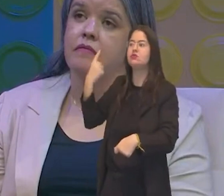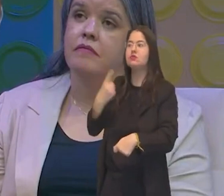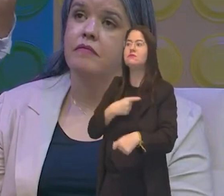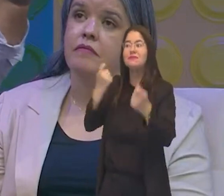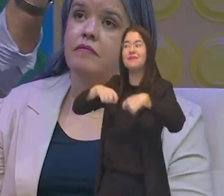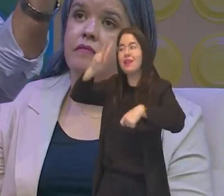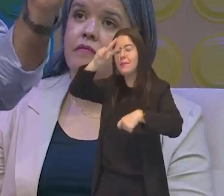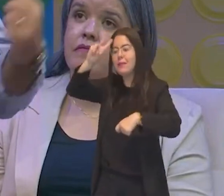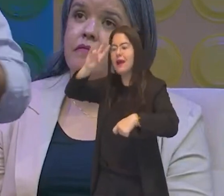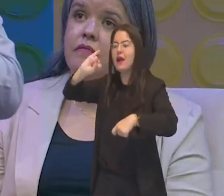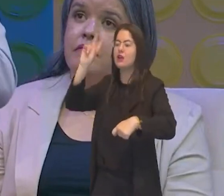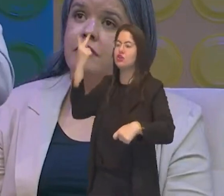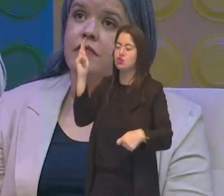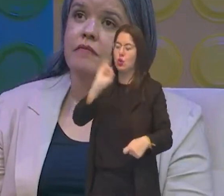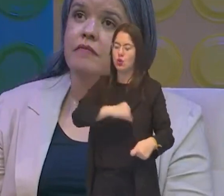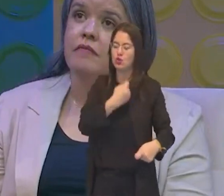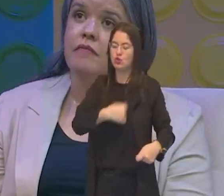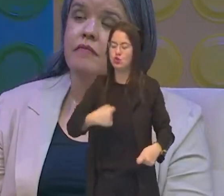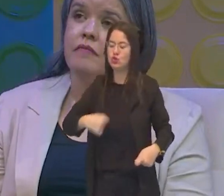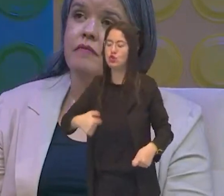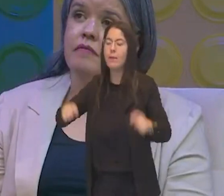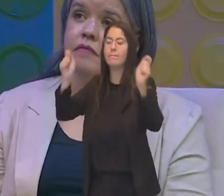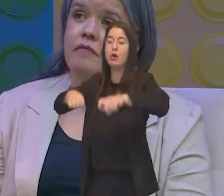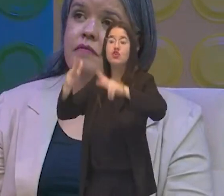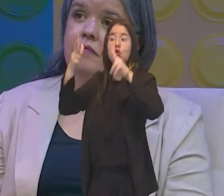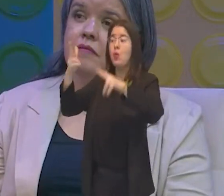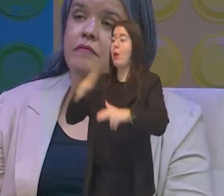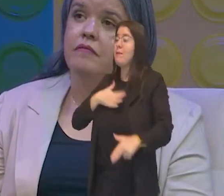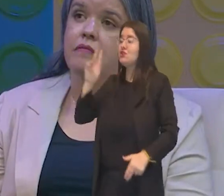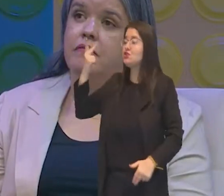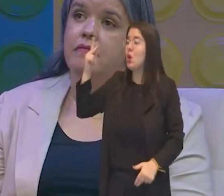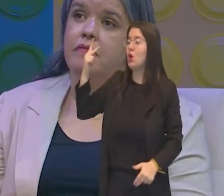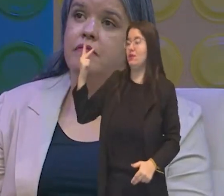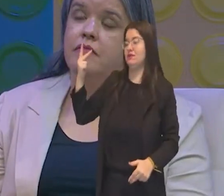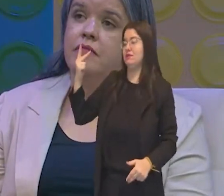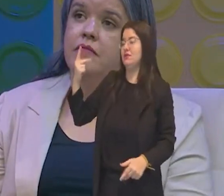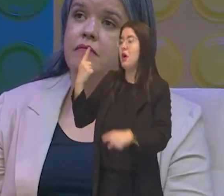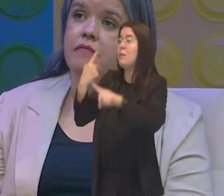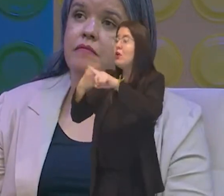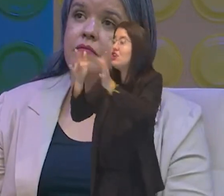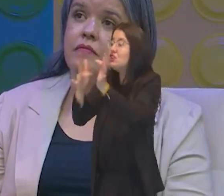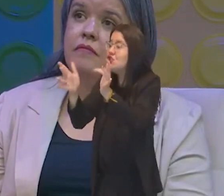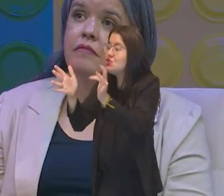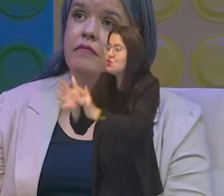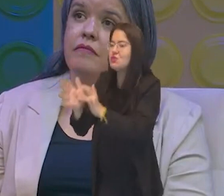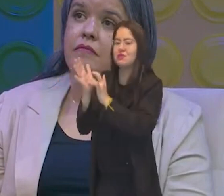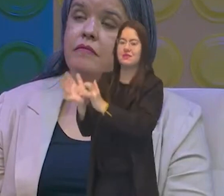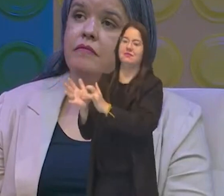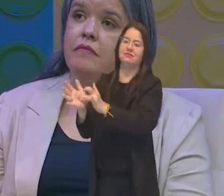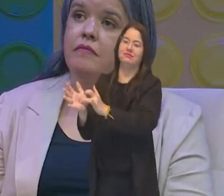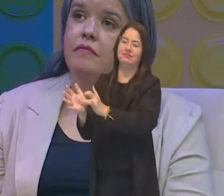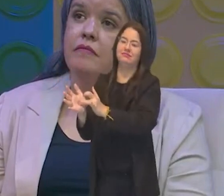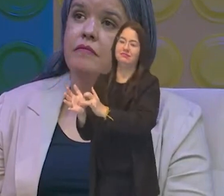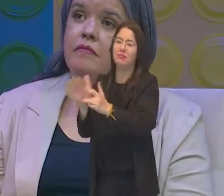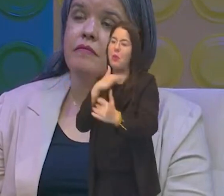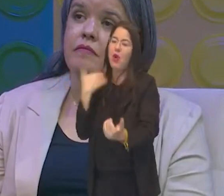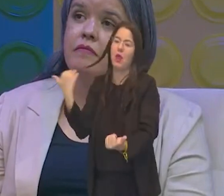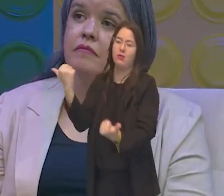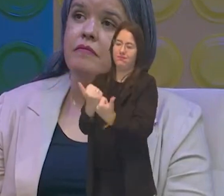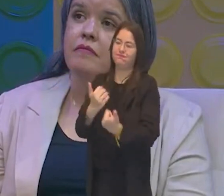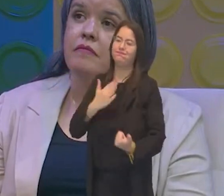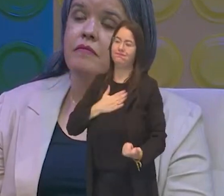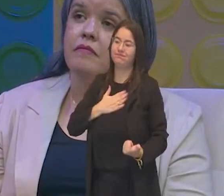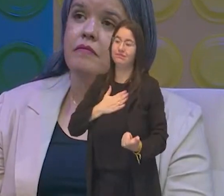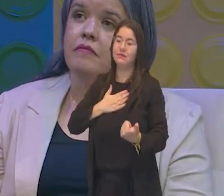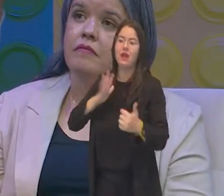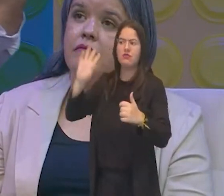história de José também pode ser a minha história, por causa do que Jesus fez por mim. E se essa é uma